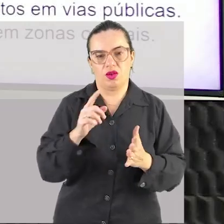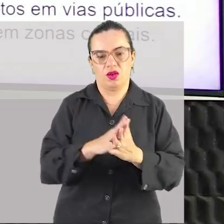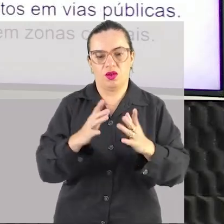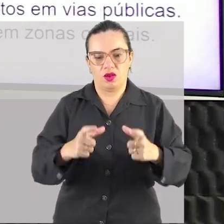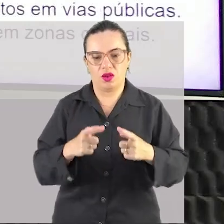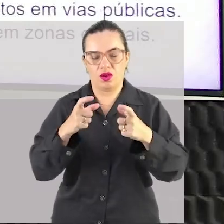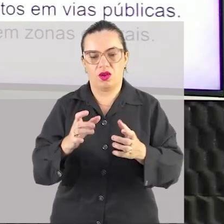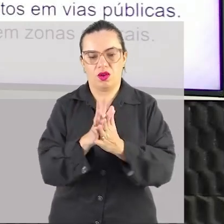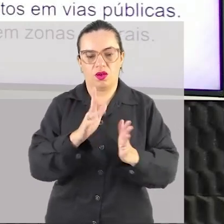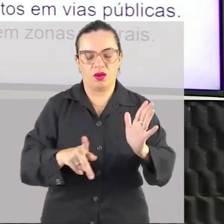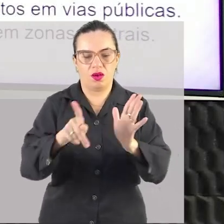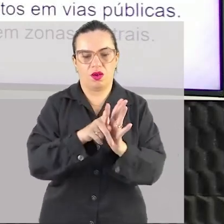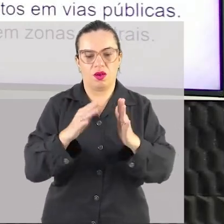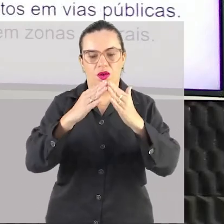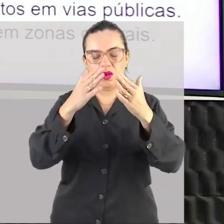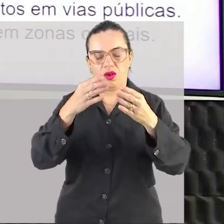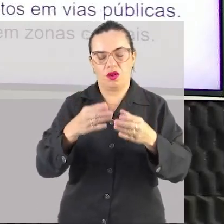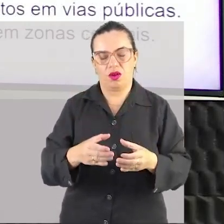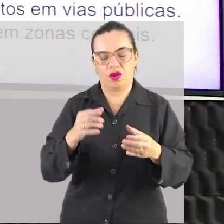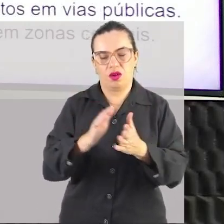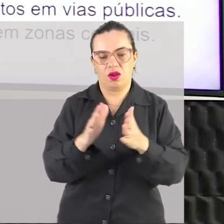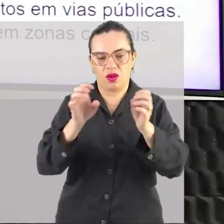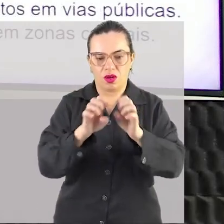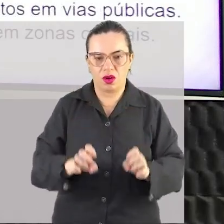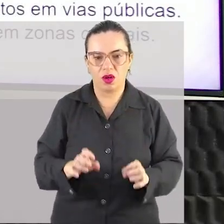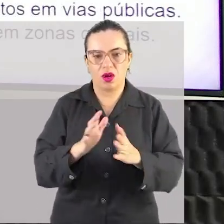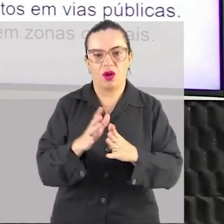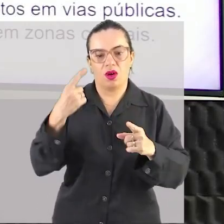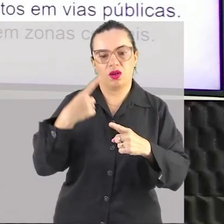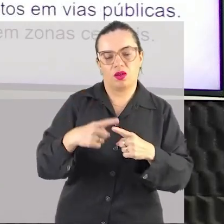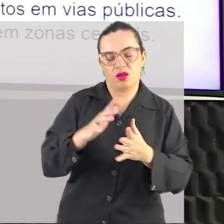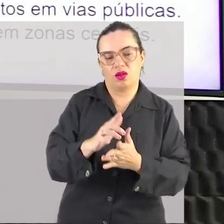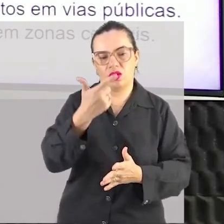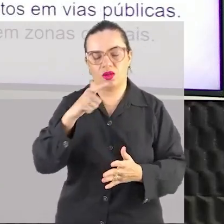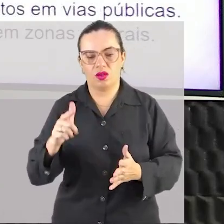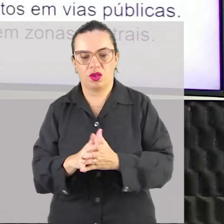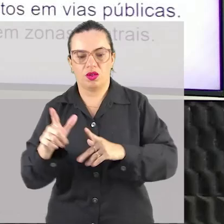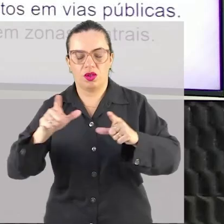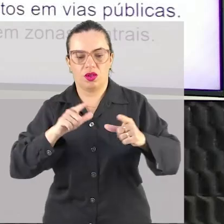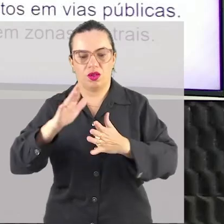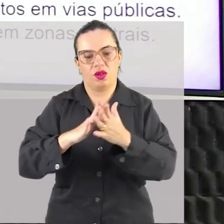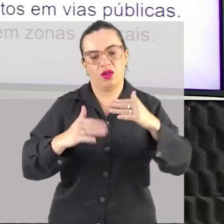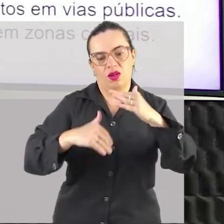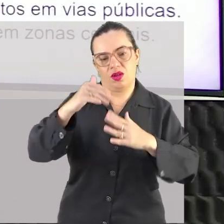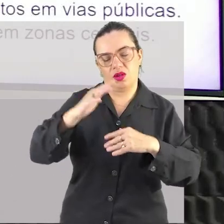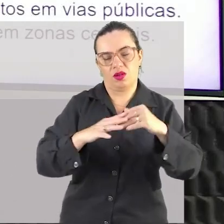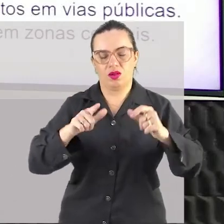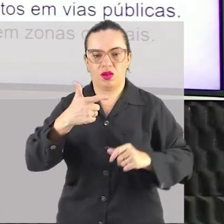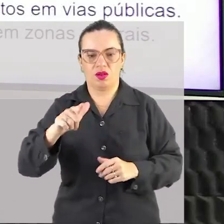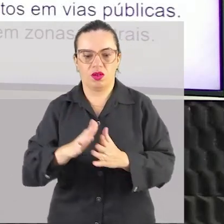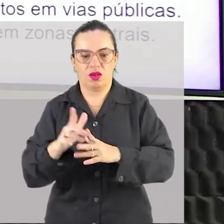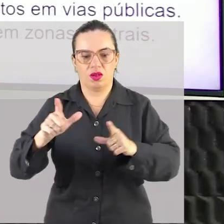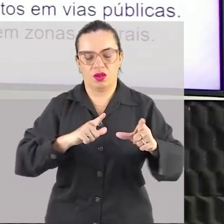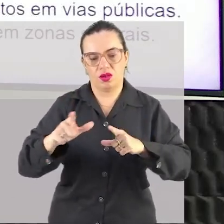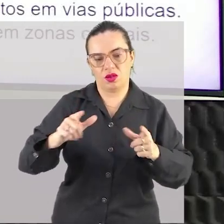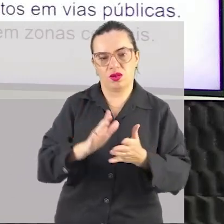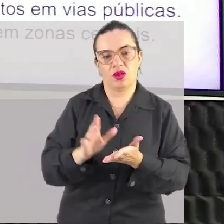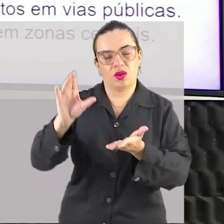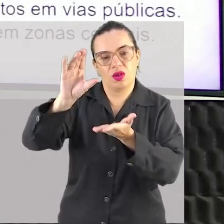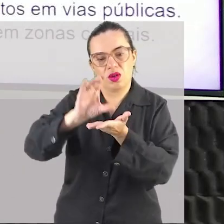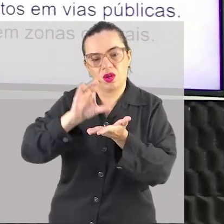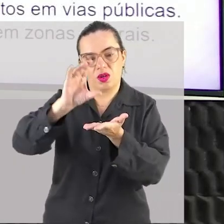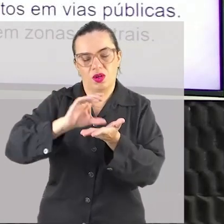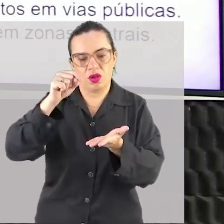casa própria estruturada por quê Porque eu não tenho mão deobra qualif ficada porque eu não tenho emprego e portanto eu não tenho poder aquisitivo para me